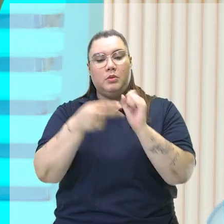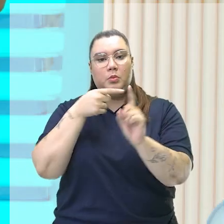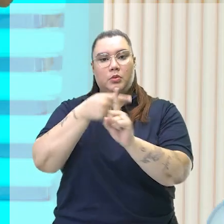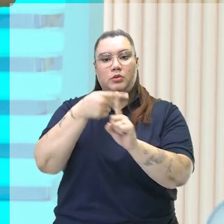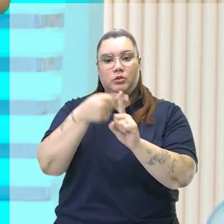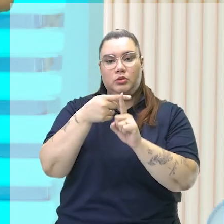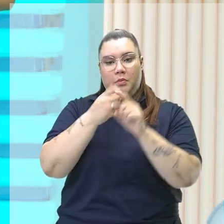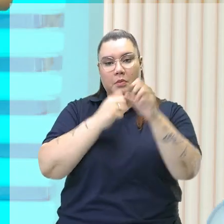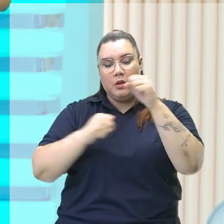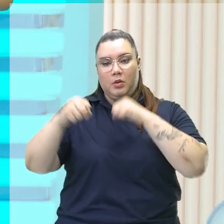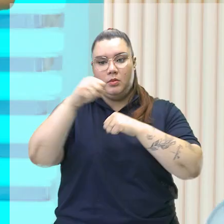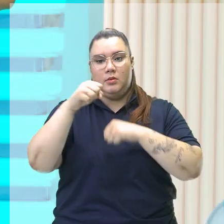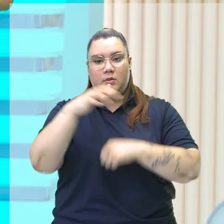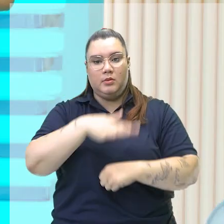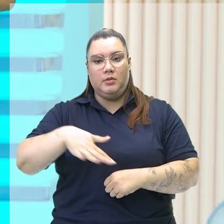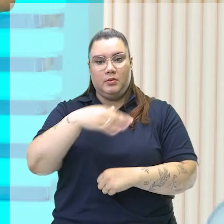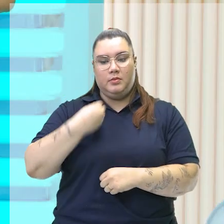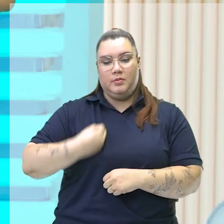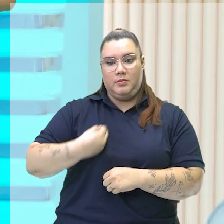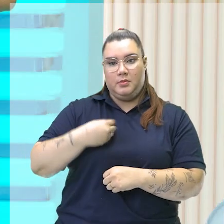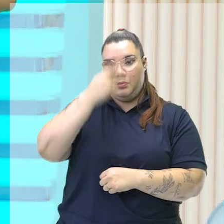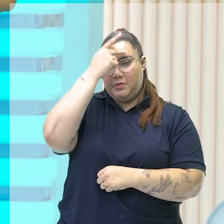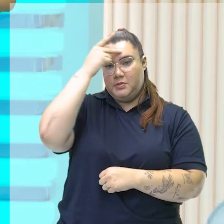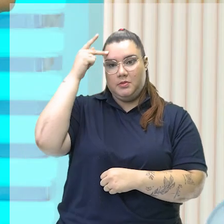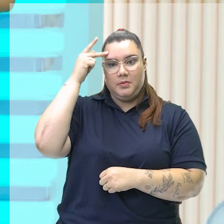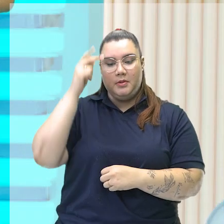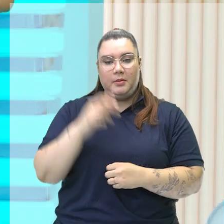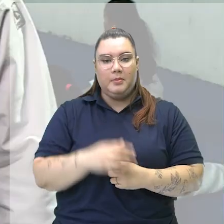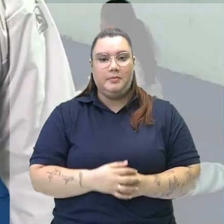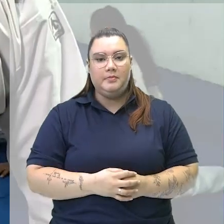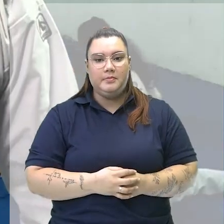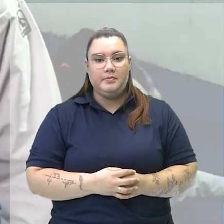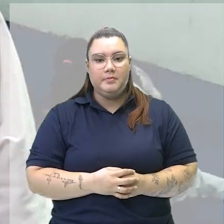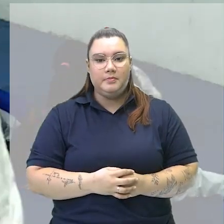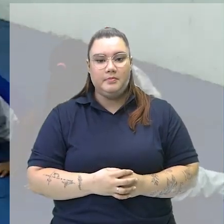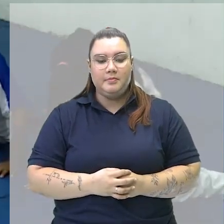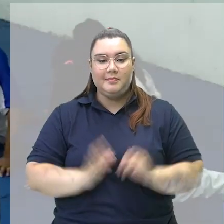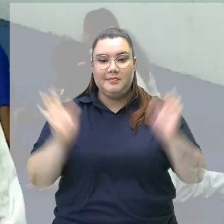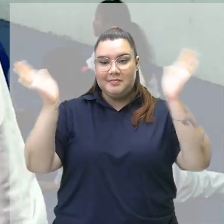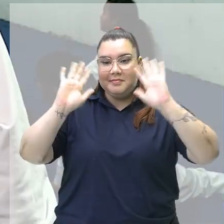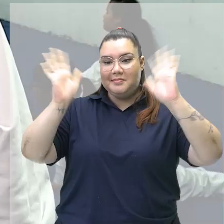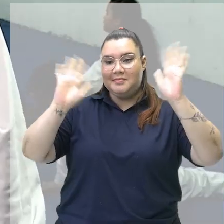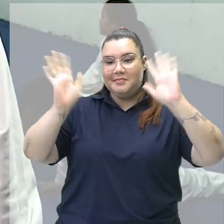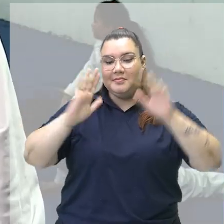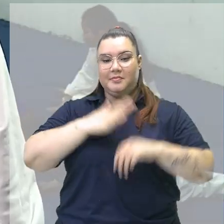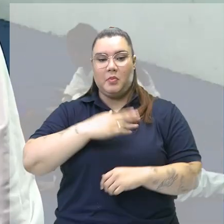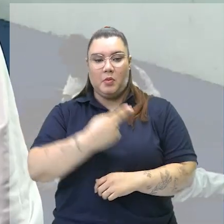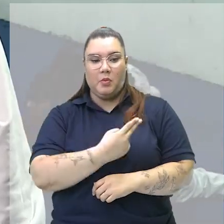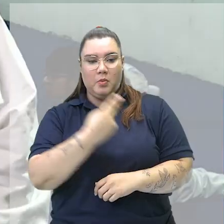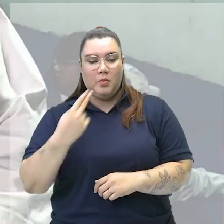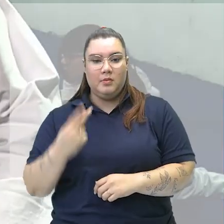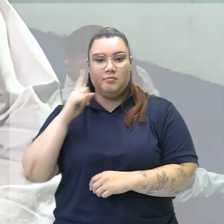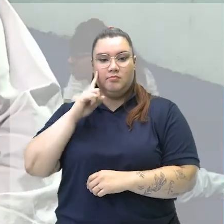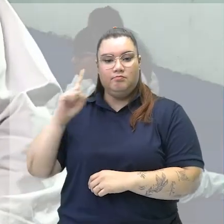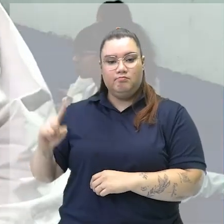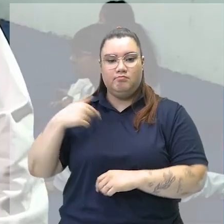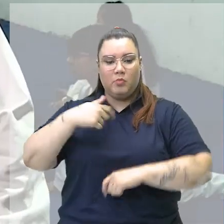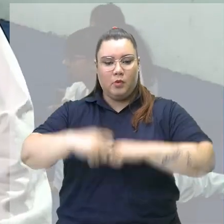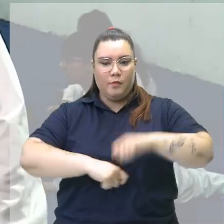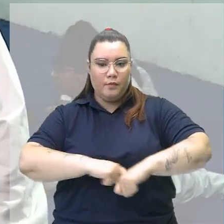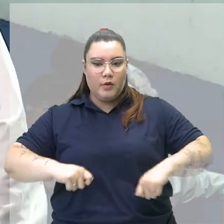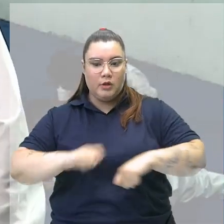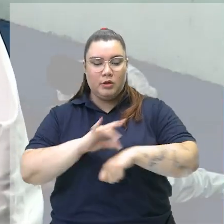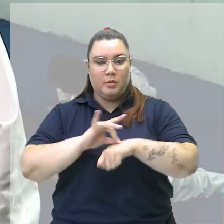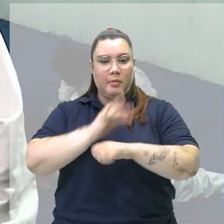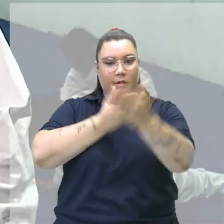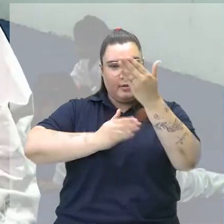da luta na vida do indivíduo. Olá, me chamo Washington Melo, sou faixa preta de Karatê